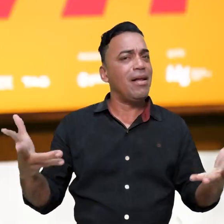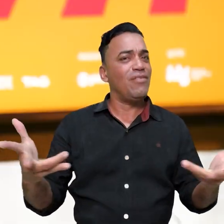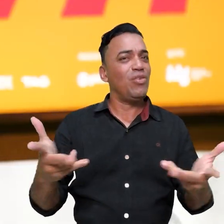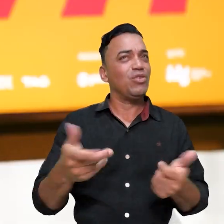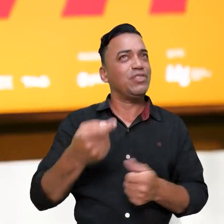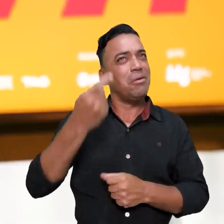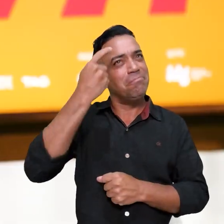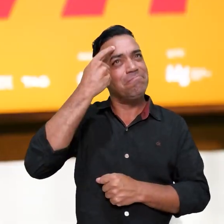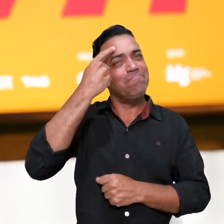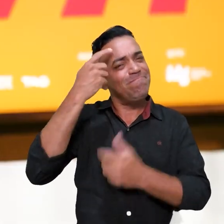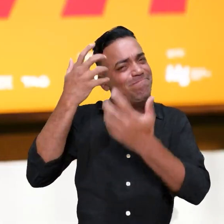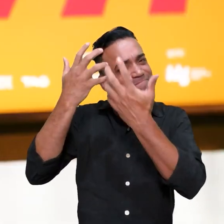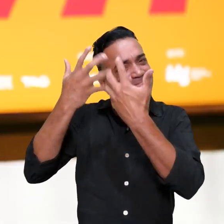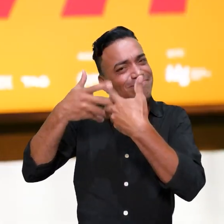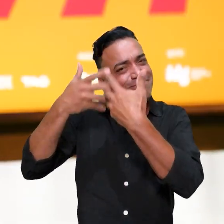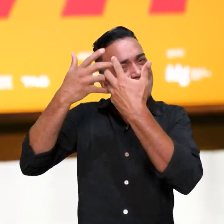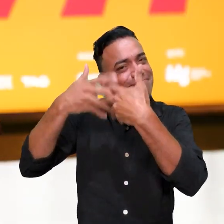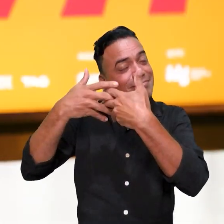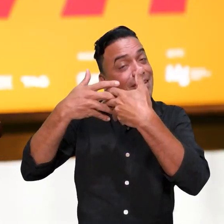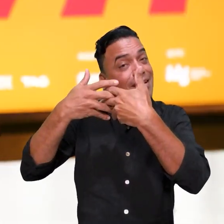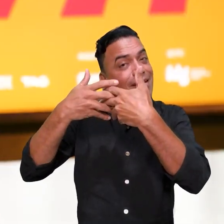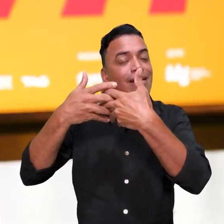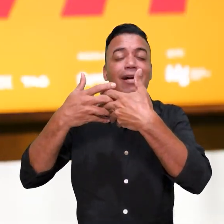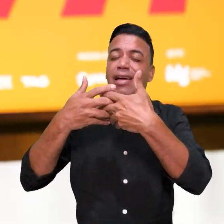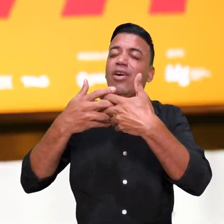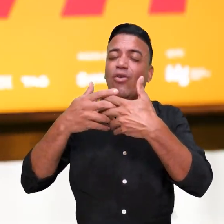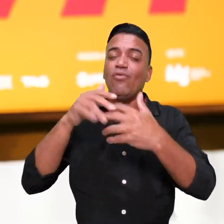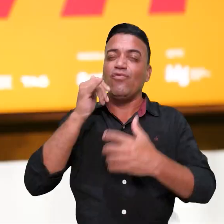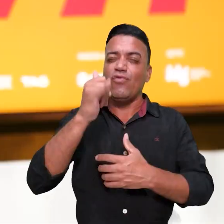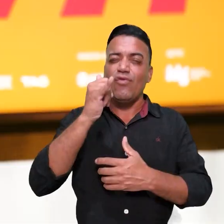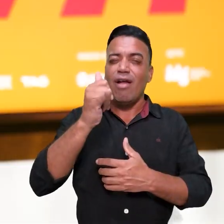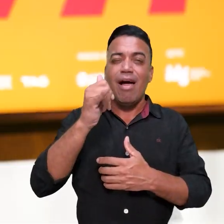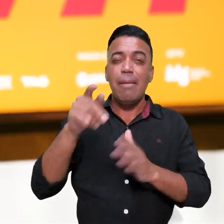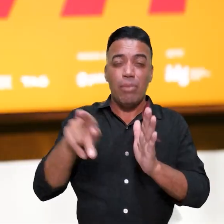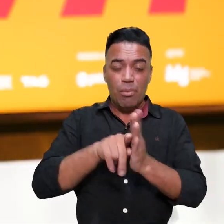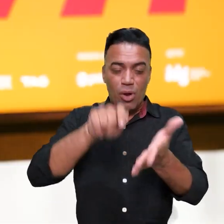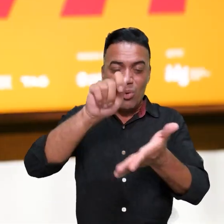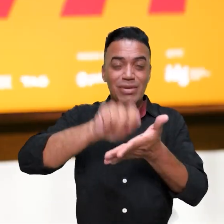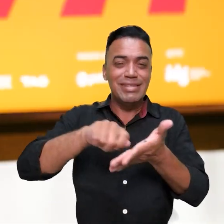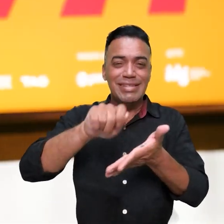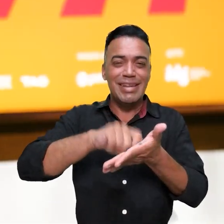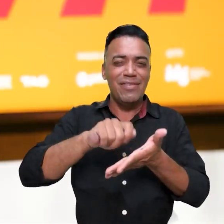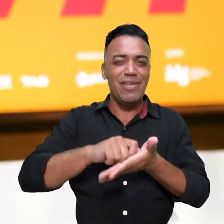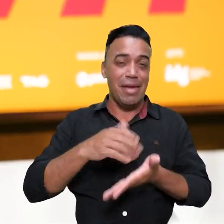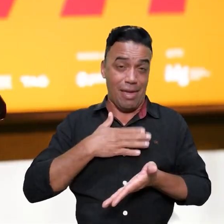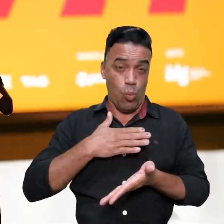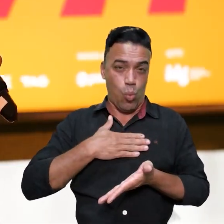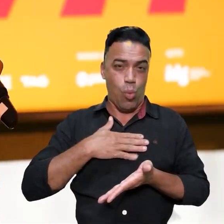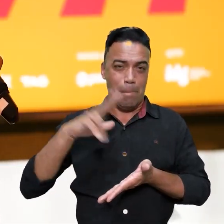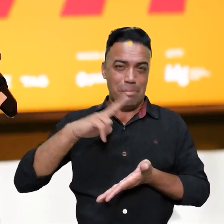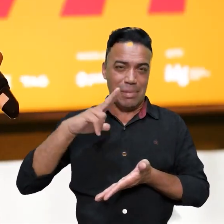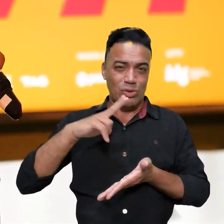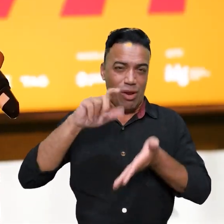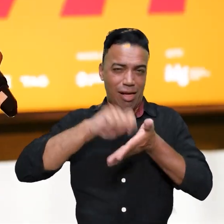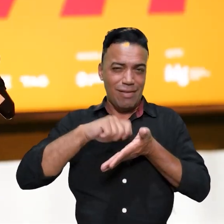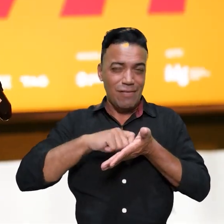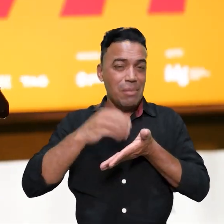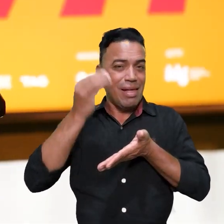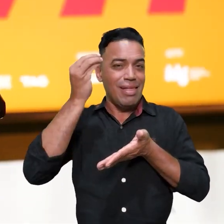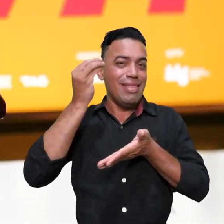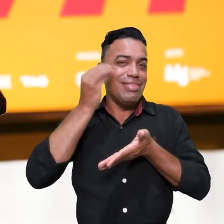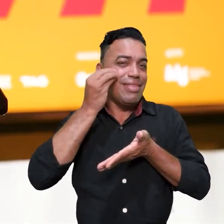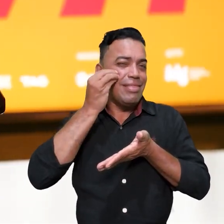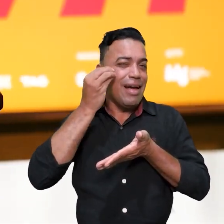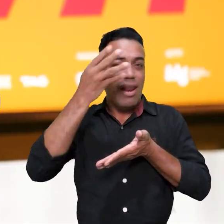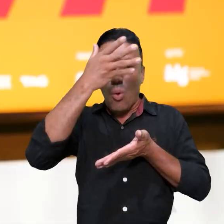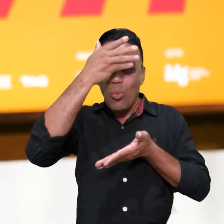você pensar o quanto, e eu vou falar sobre isso, até escrevi, trouxe minhas anotações, para tentar não